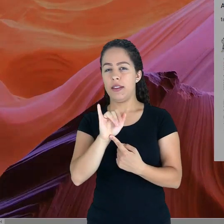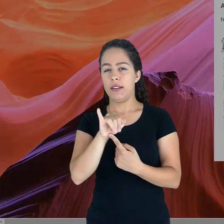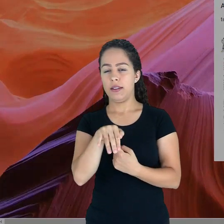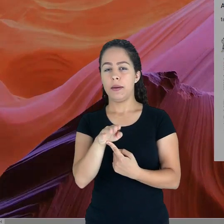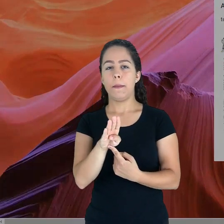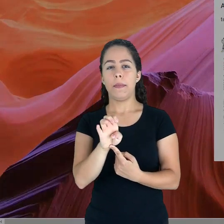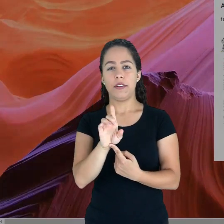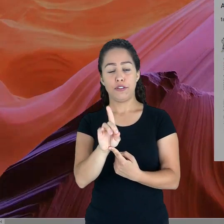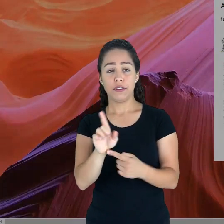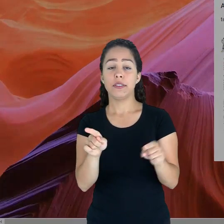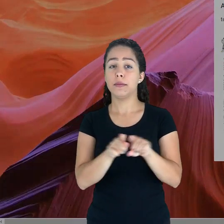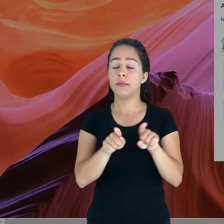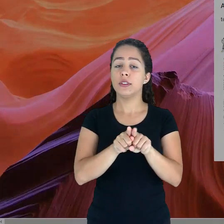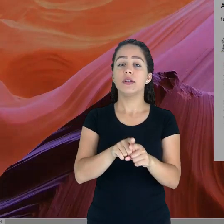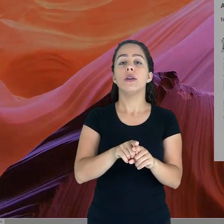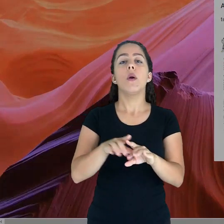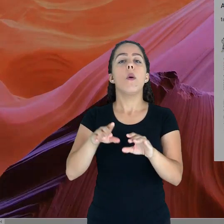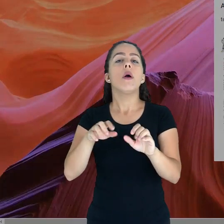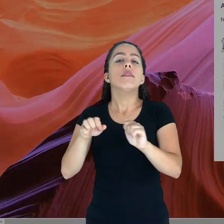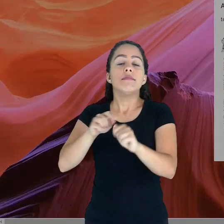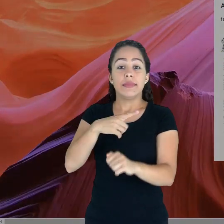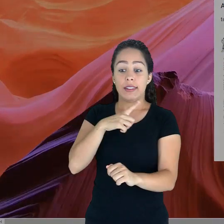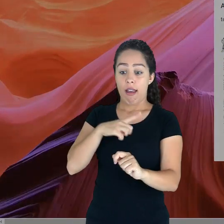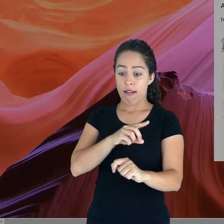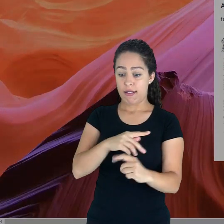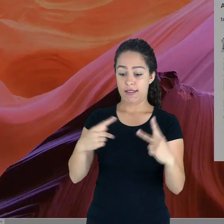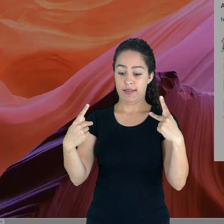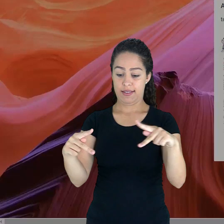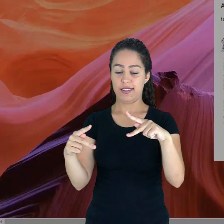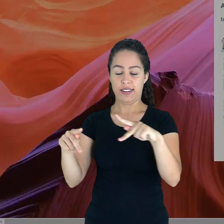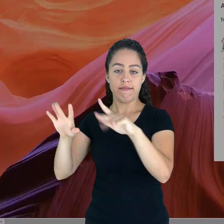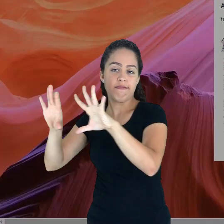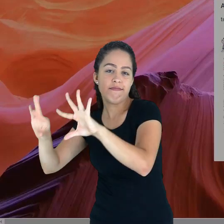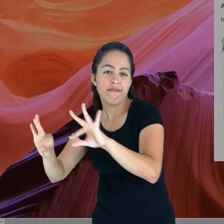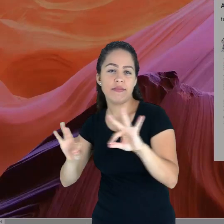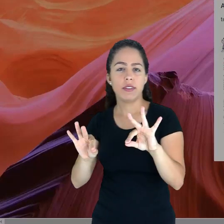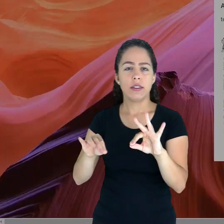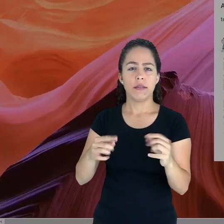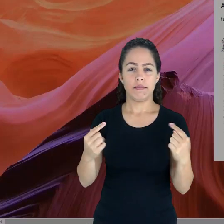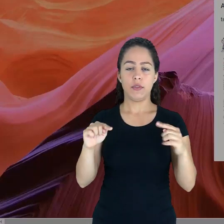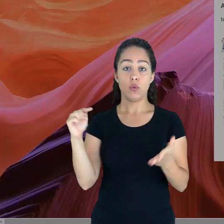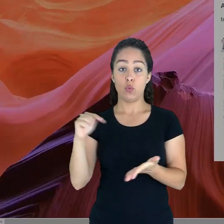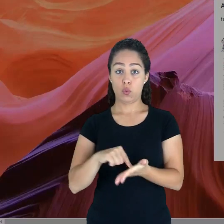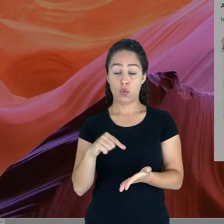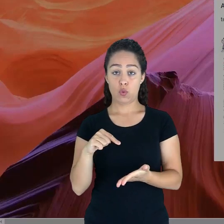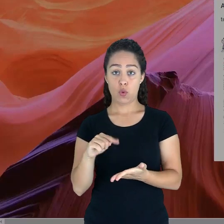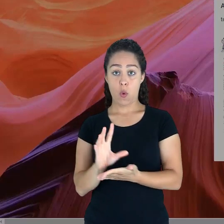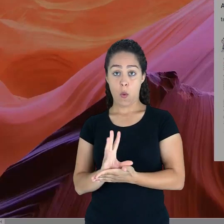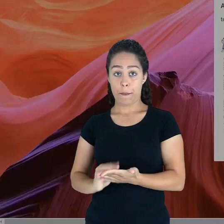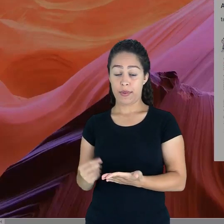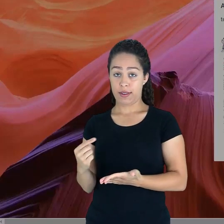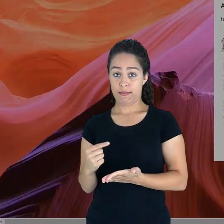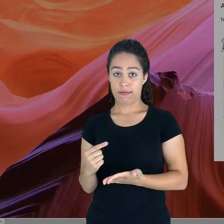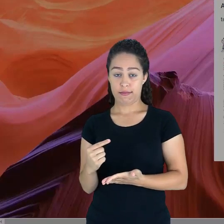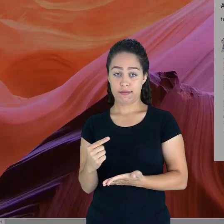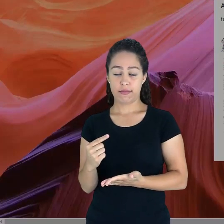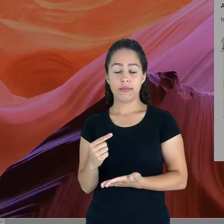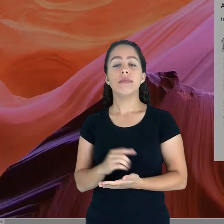o link deste mural. Basta clicar em Copy Link to this